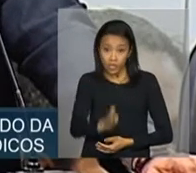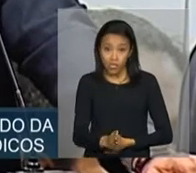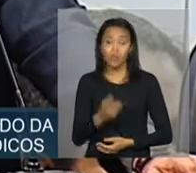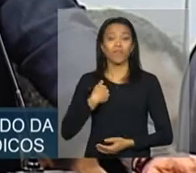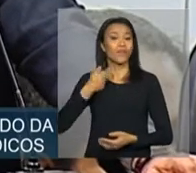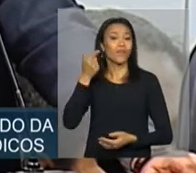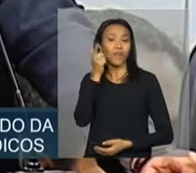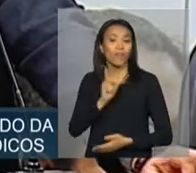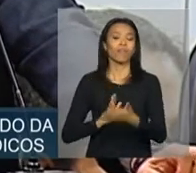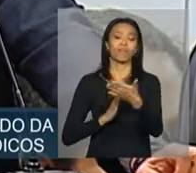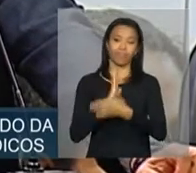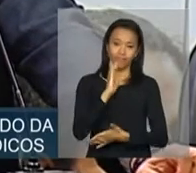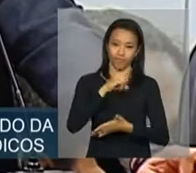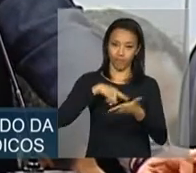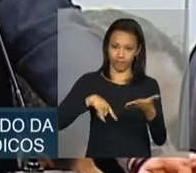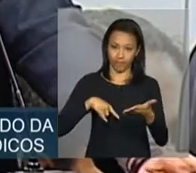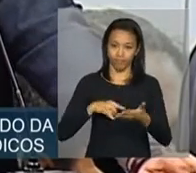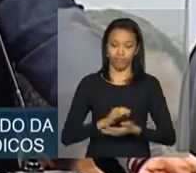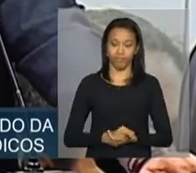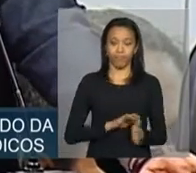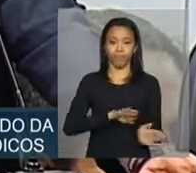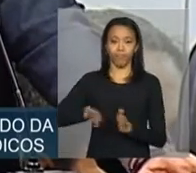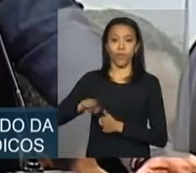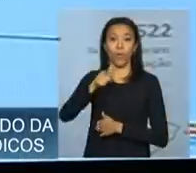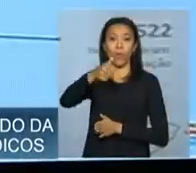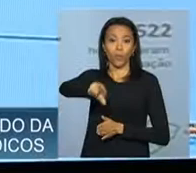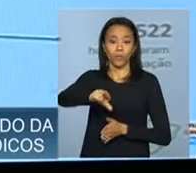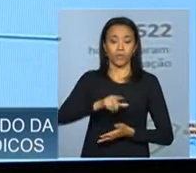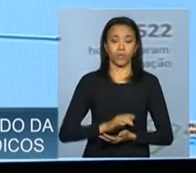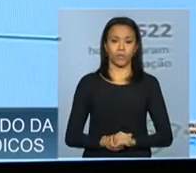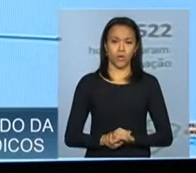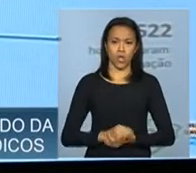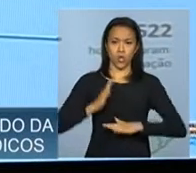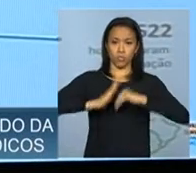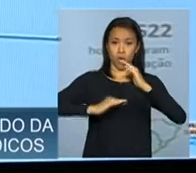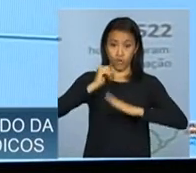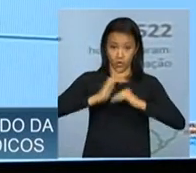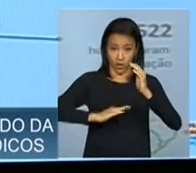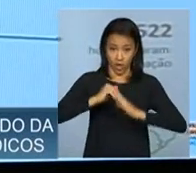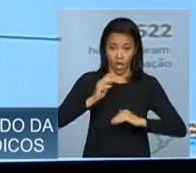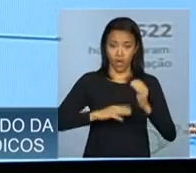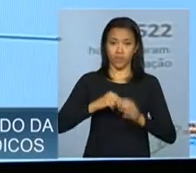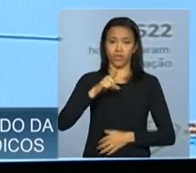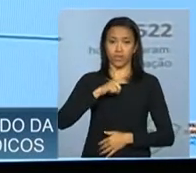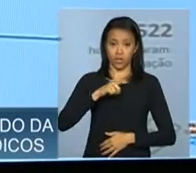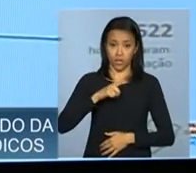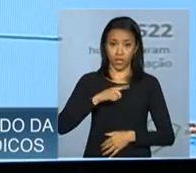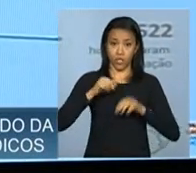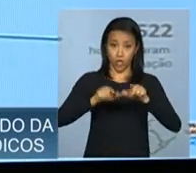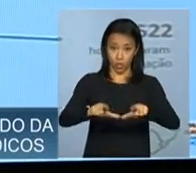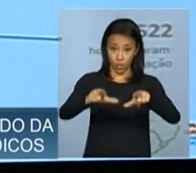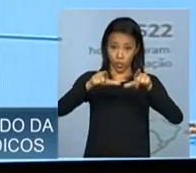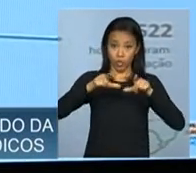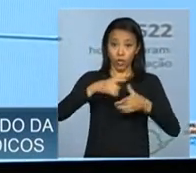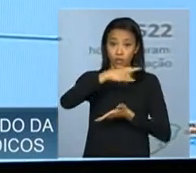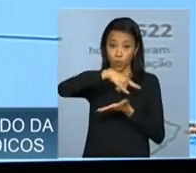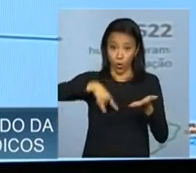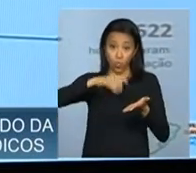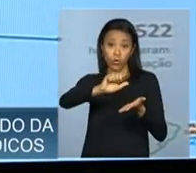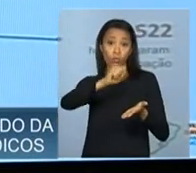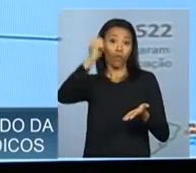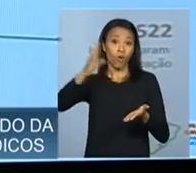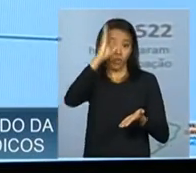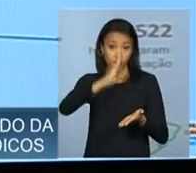sua participação próximo em relação aos profissionais com registro profissional fora do Brasil seja com atuação